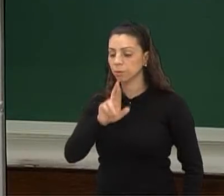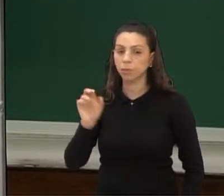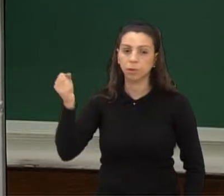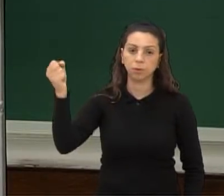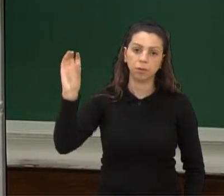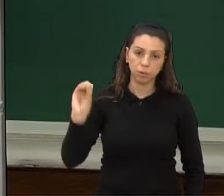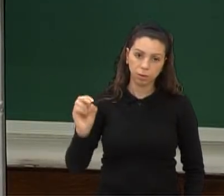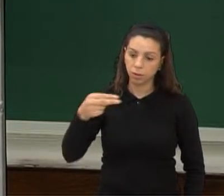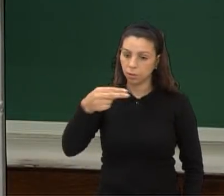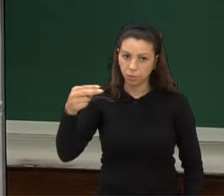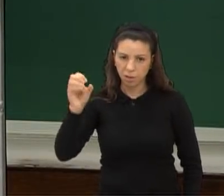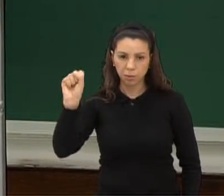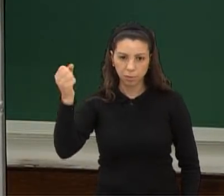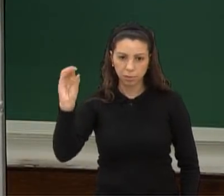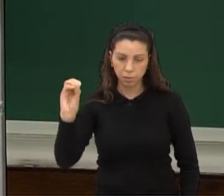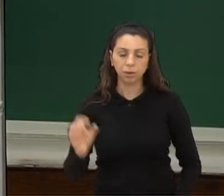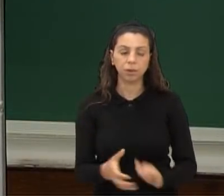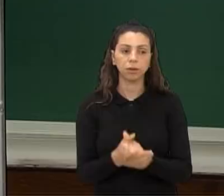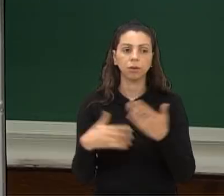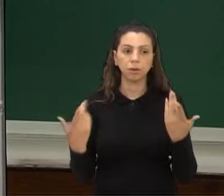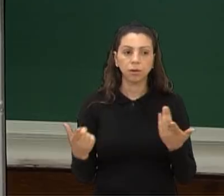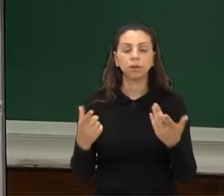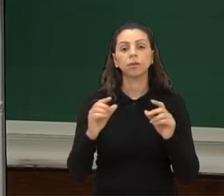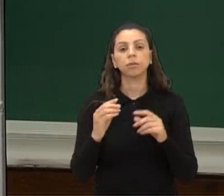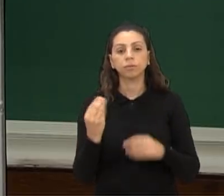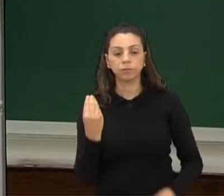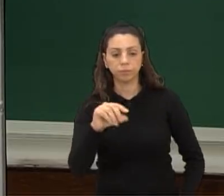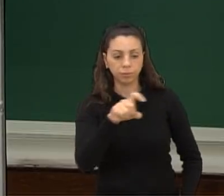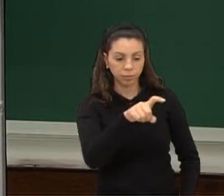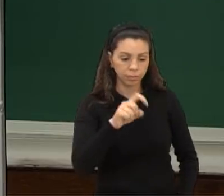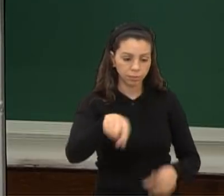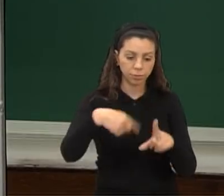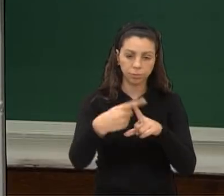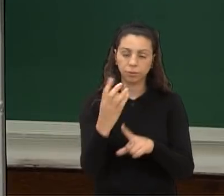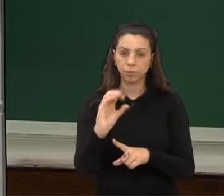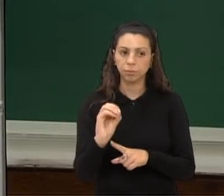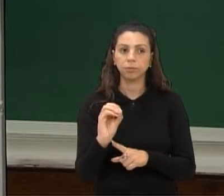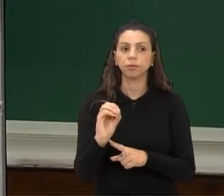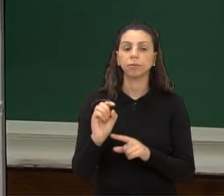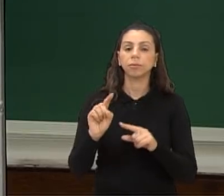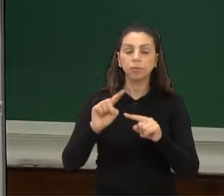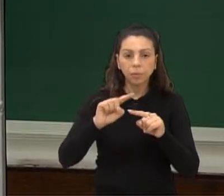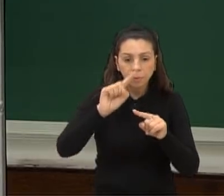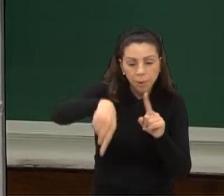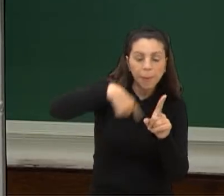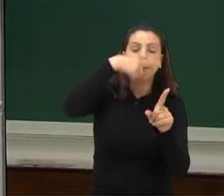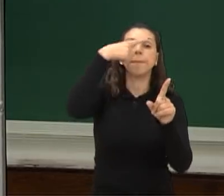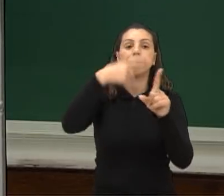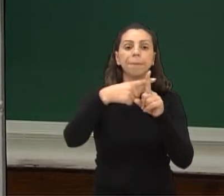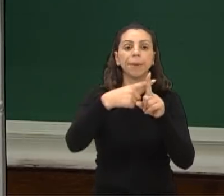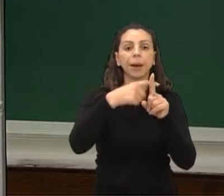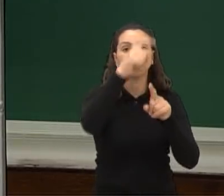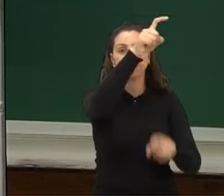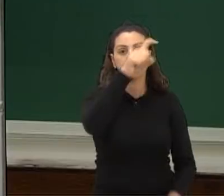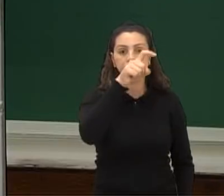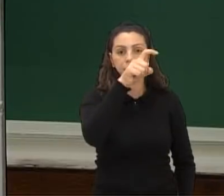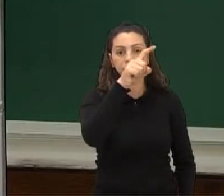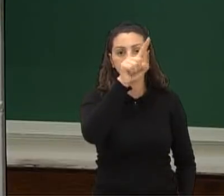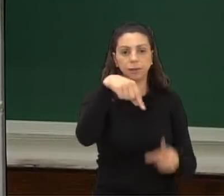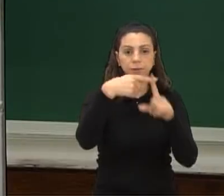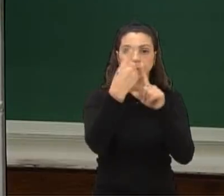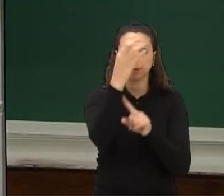ok? Bom, a soma então desse lado, mais esse lado, mais esse, nós